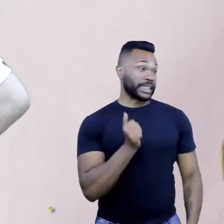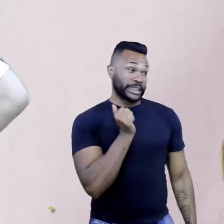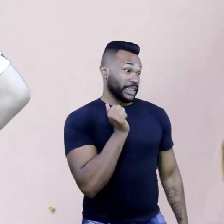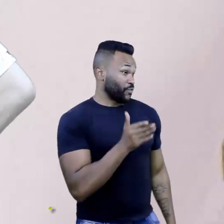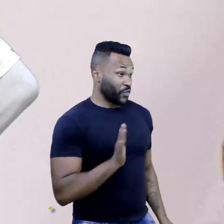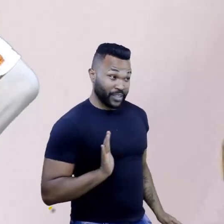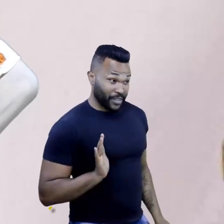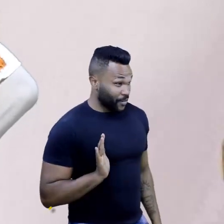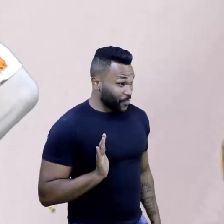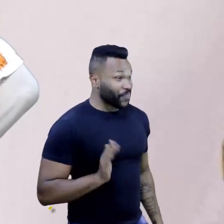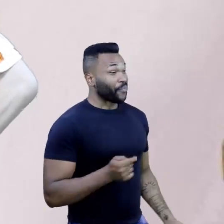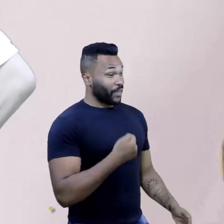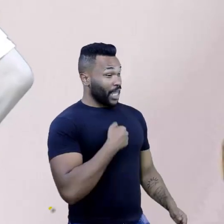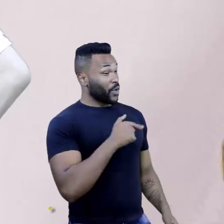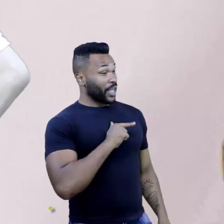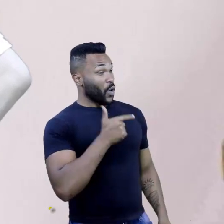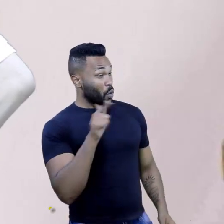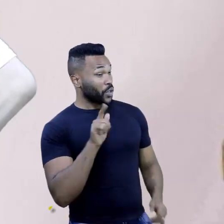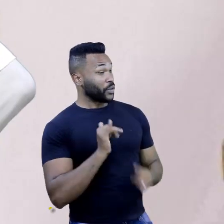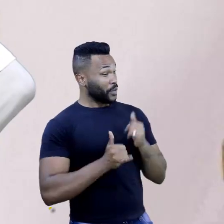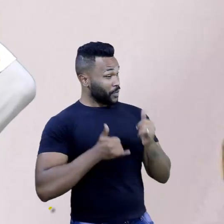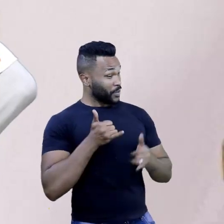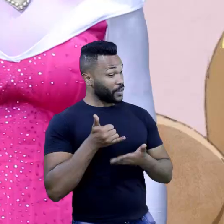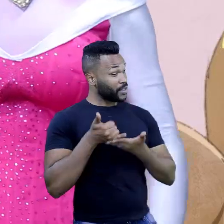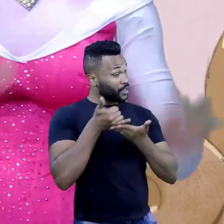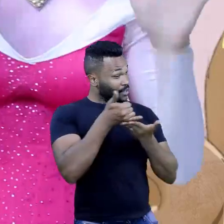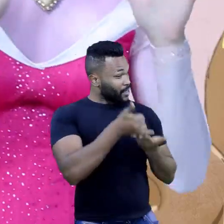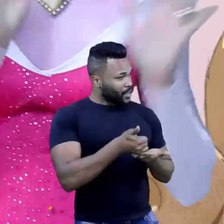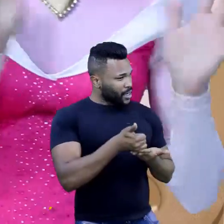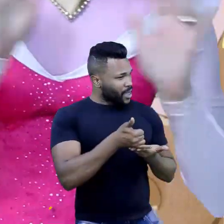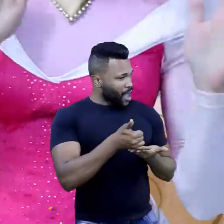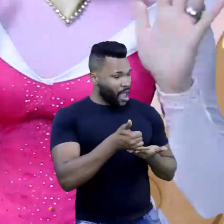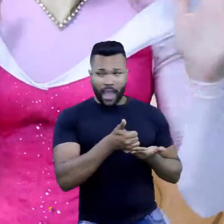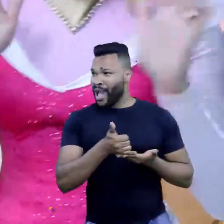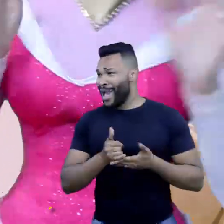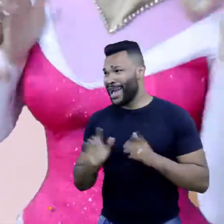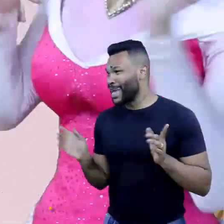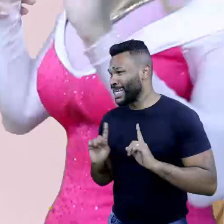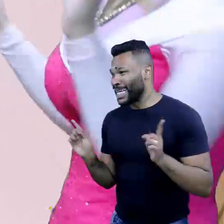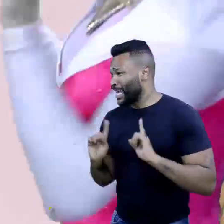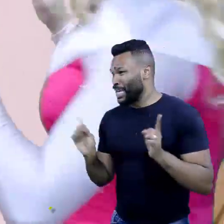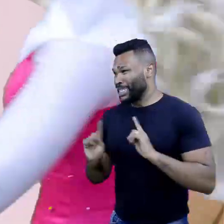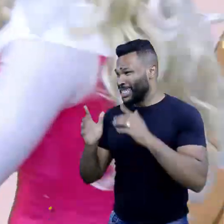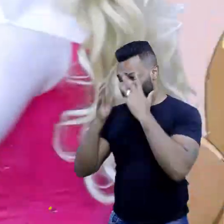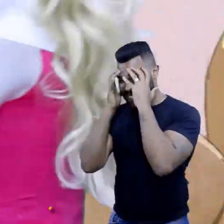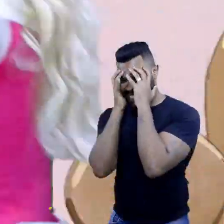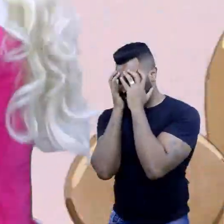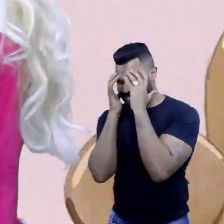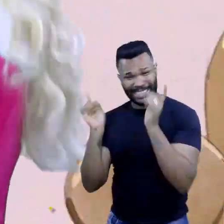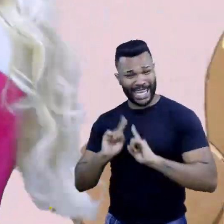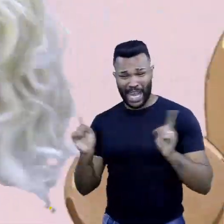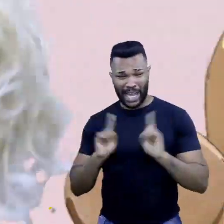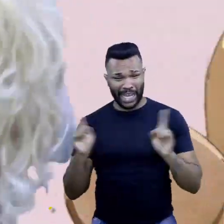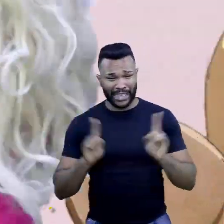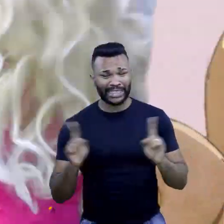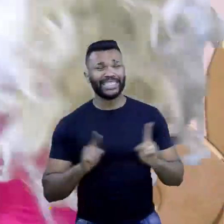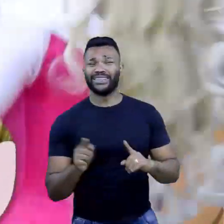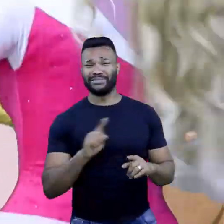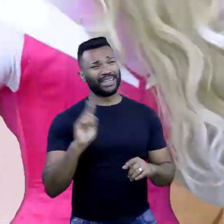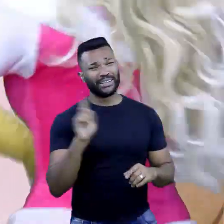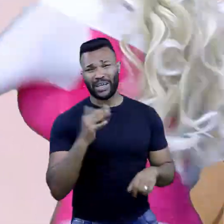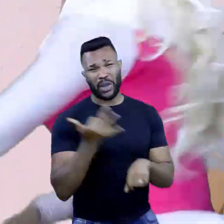Se fudeu, querida. Eu tenho outro par. Não! Não! Não tem jeito